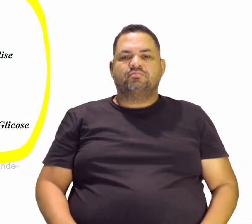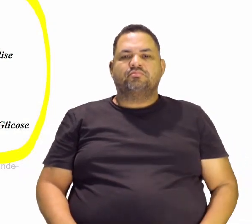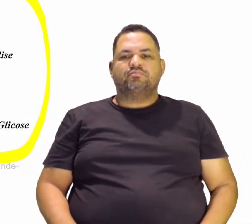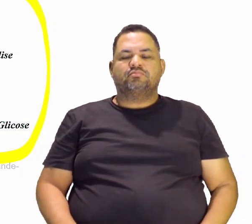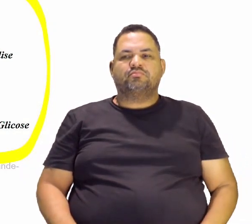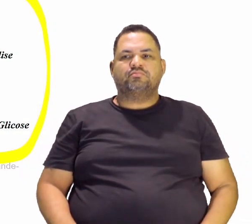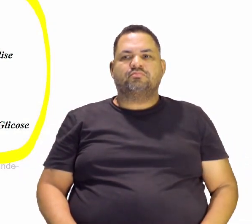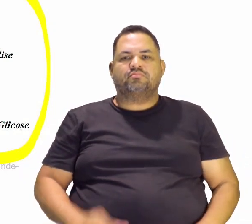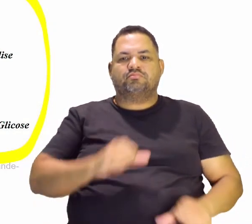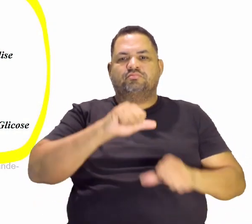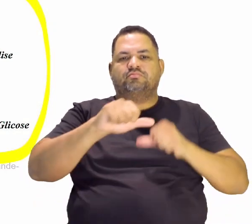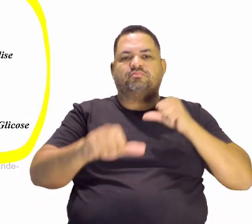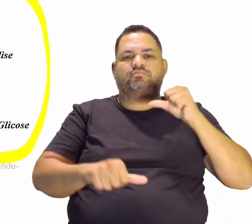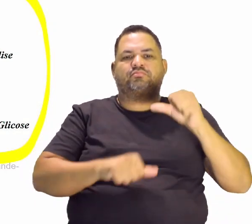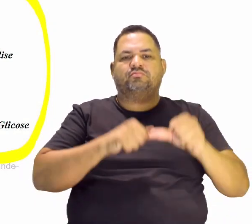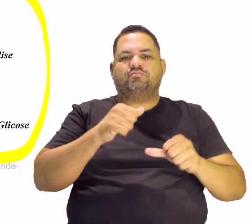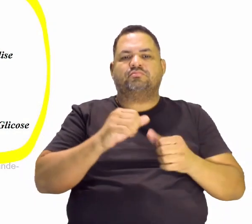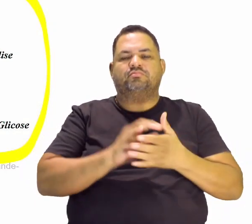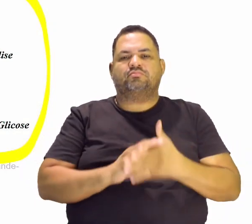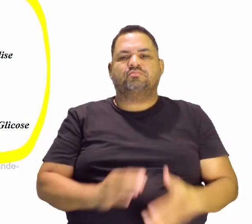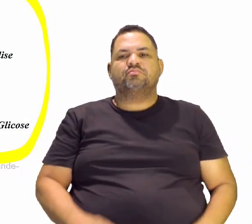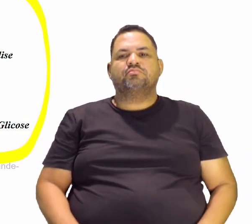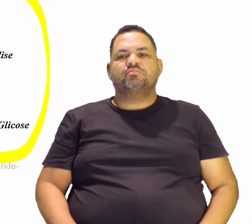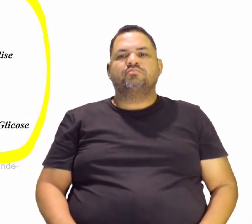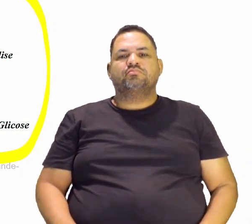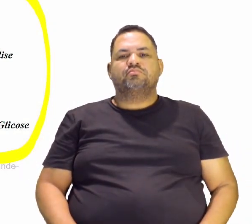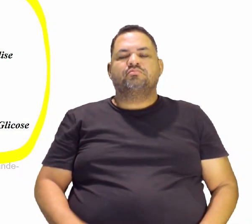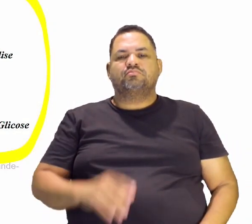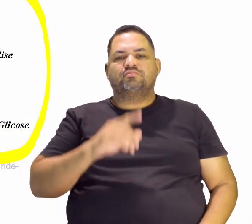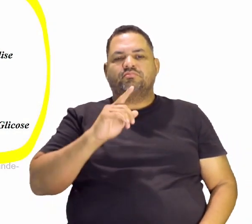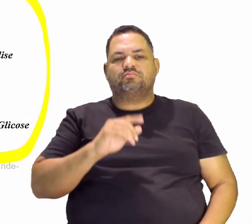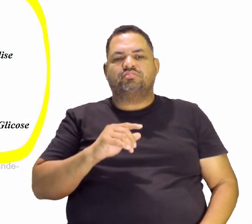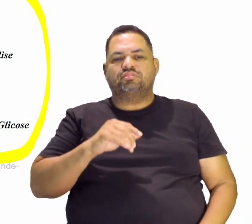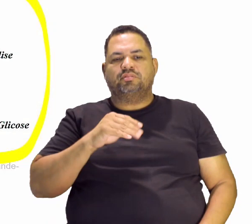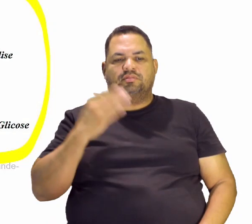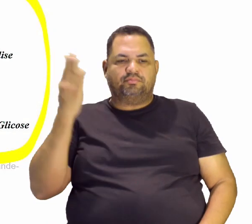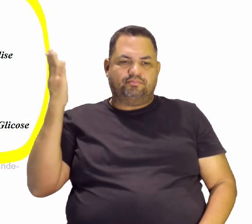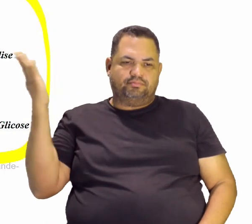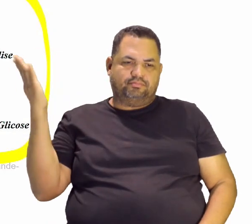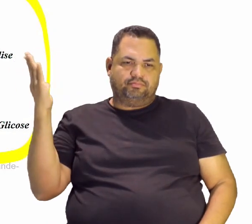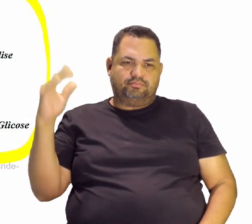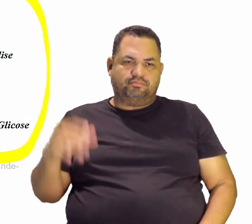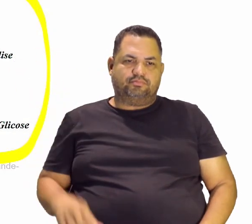Se transformando aí em glicólise, glicogenólise,